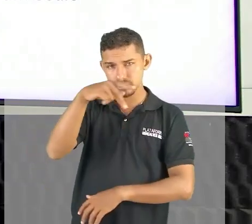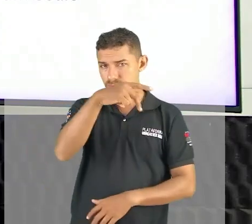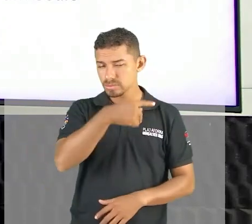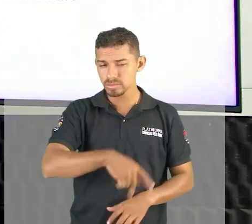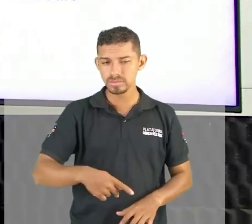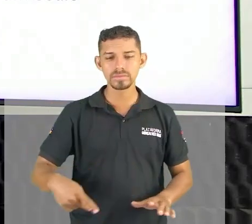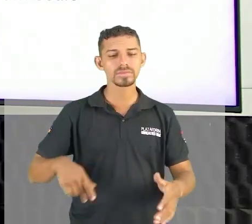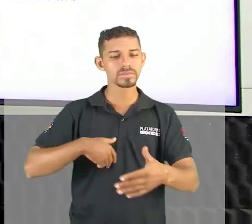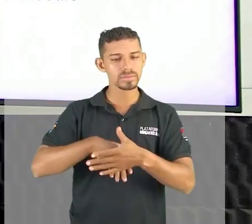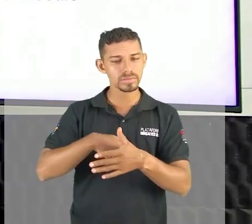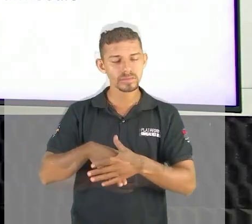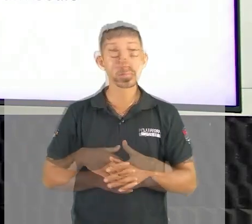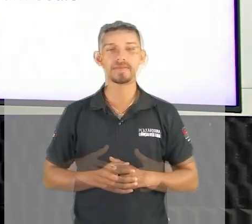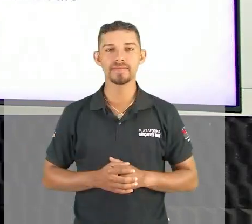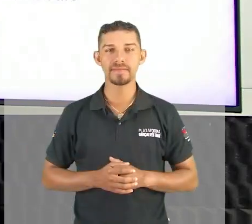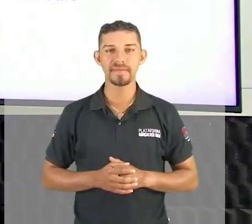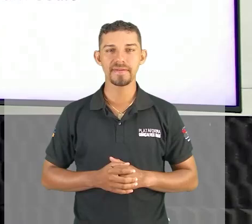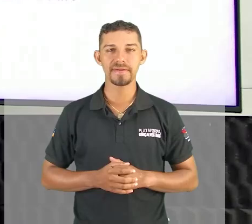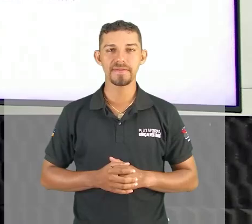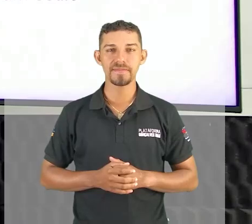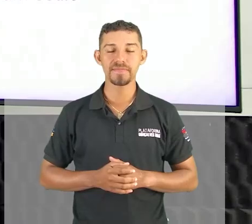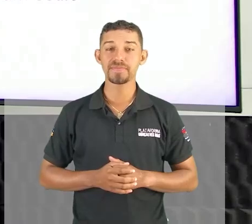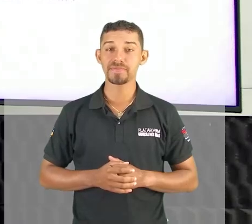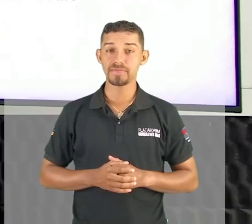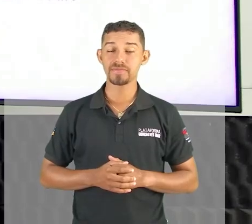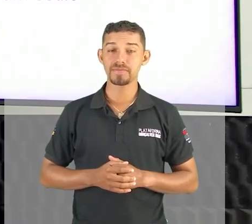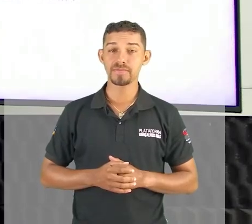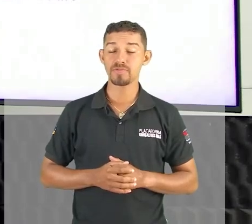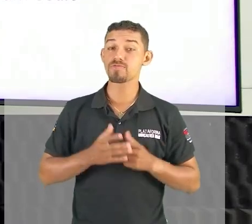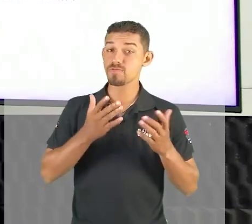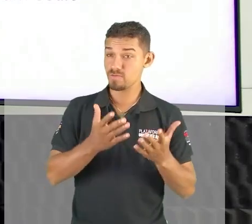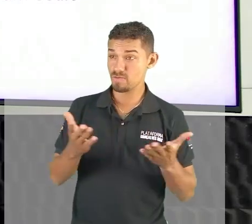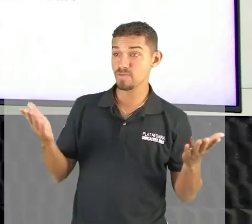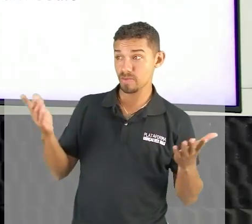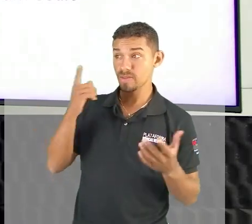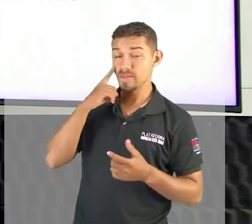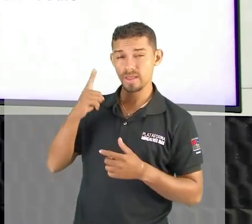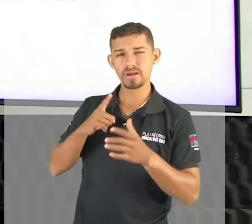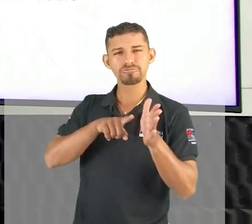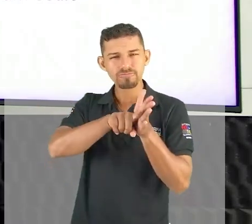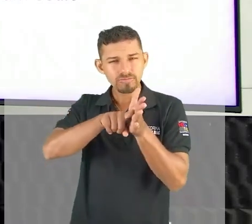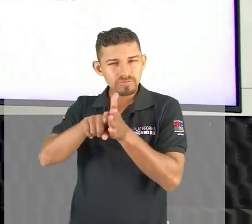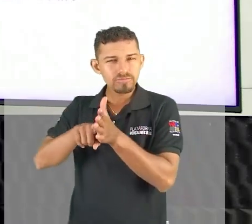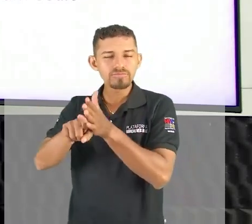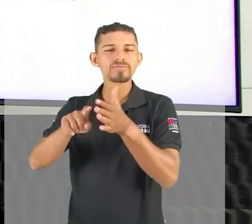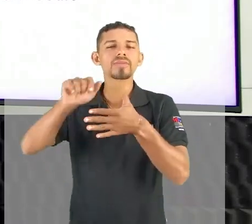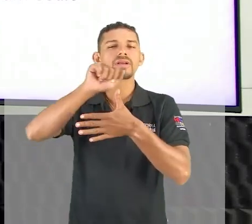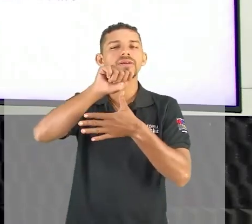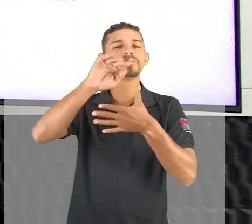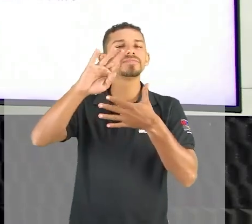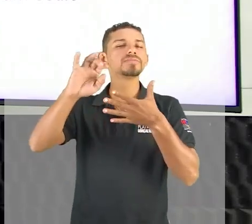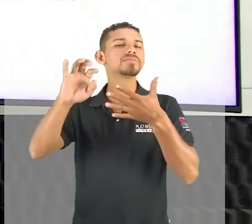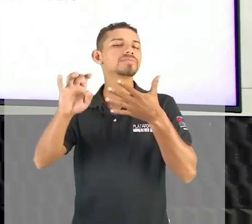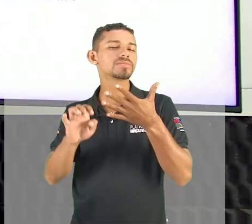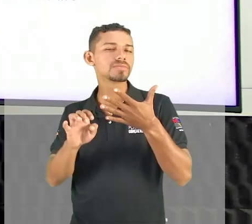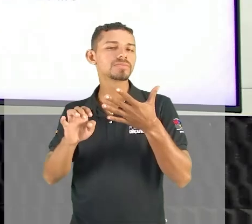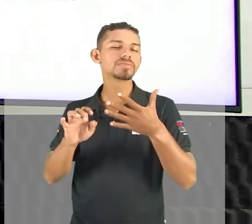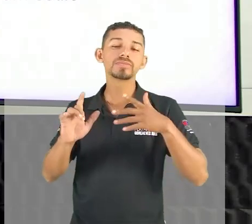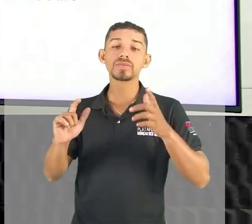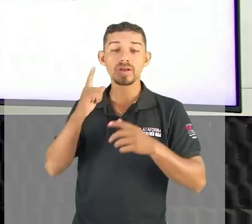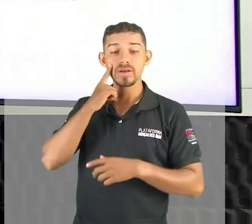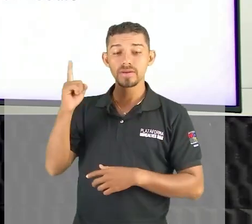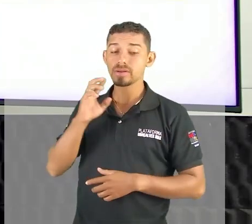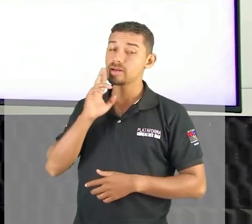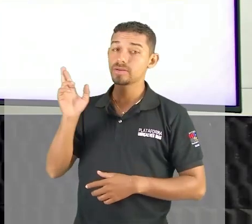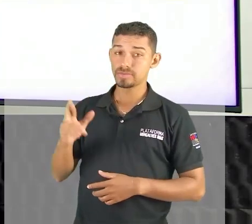próprio para o jogo de futebol com base nisso né nos enunciados que a gente avaliou das questões qual vai ser o nosso gabarito e a gente vai ver que o